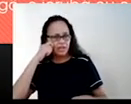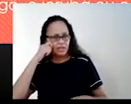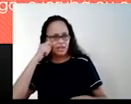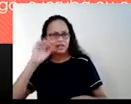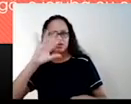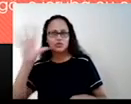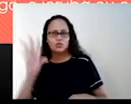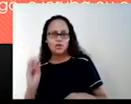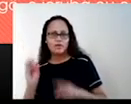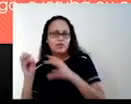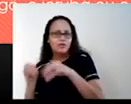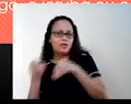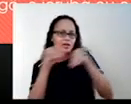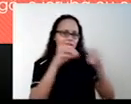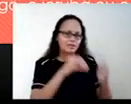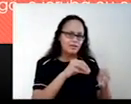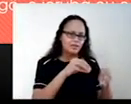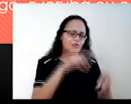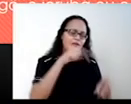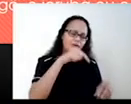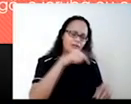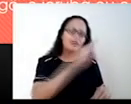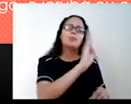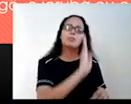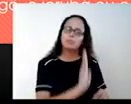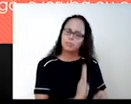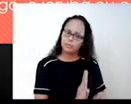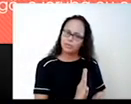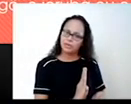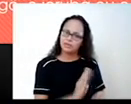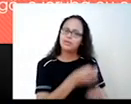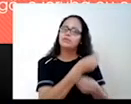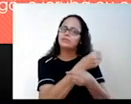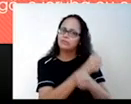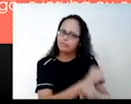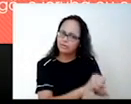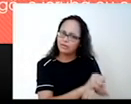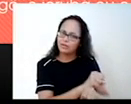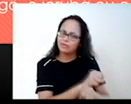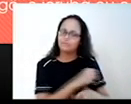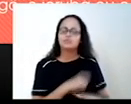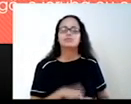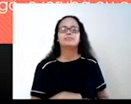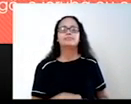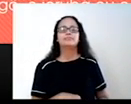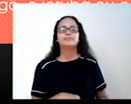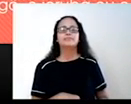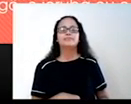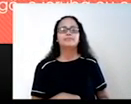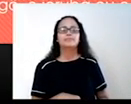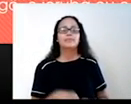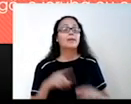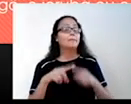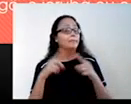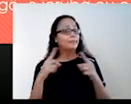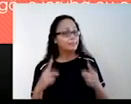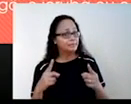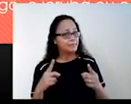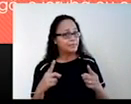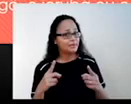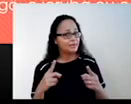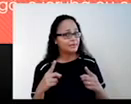da África para o Brasil para trabalharem, né, para serem mão de obra, eles eram escravos. Só